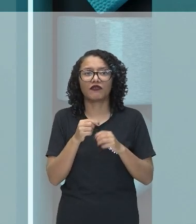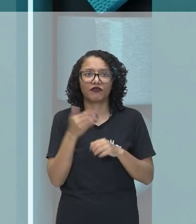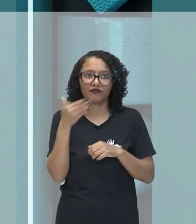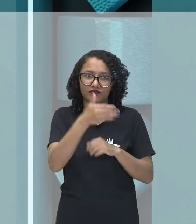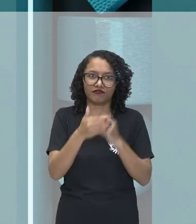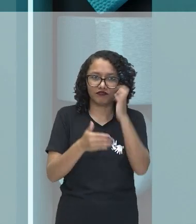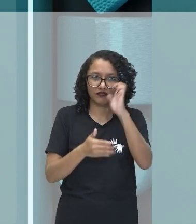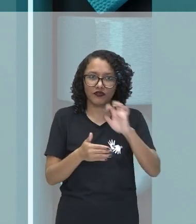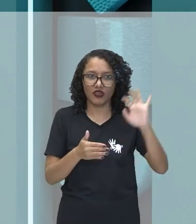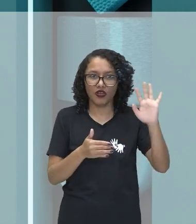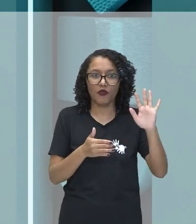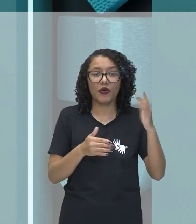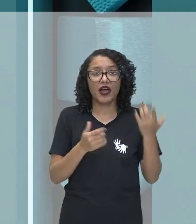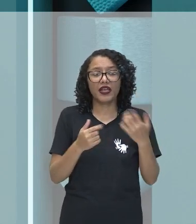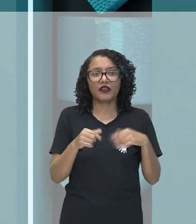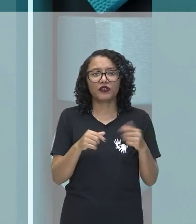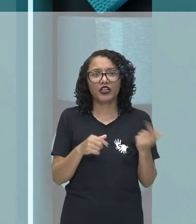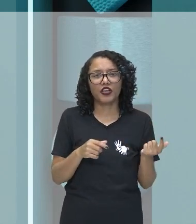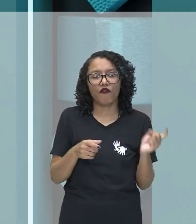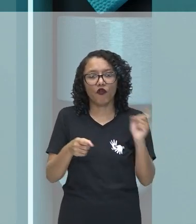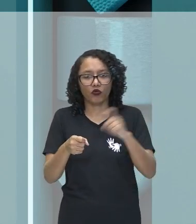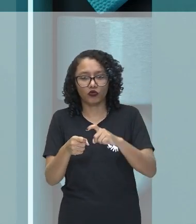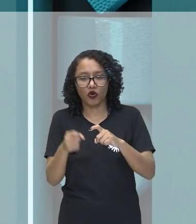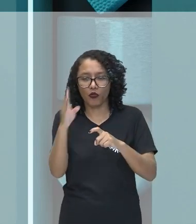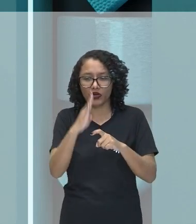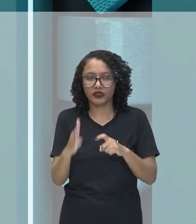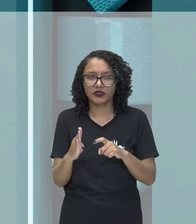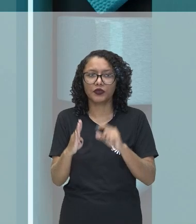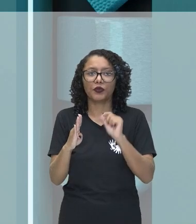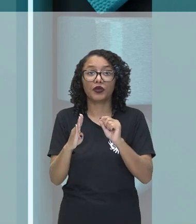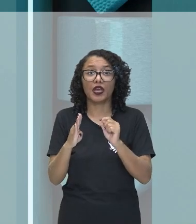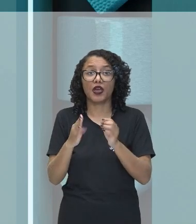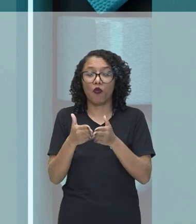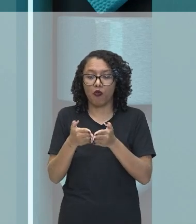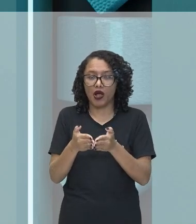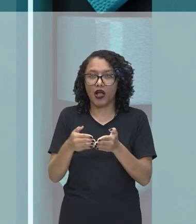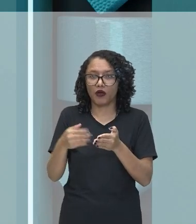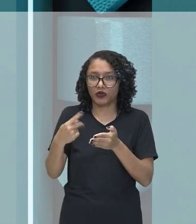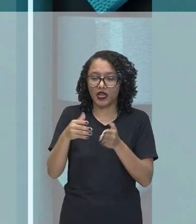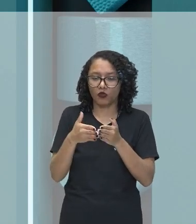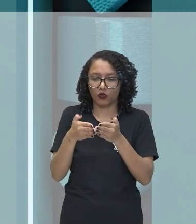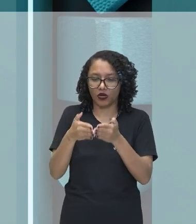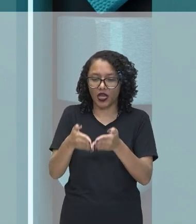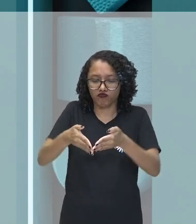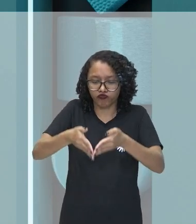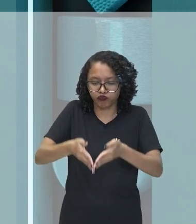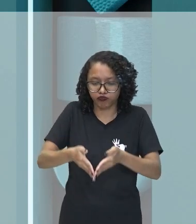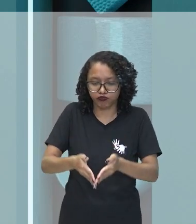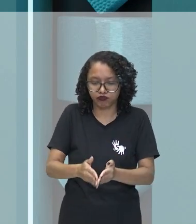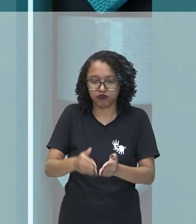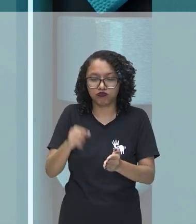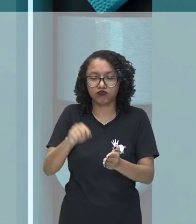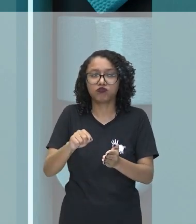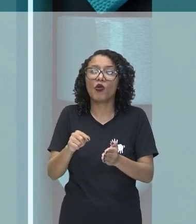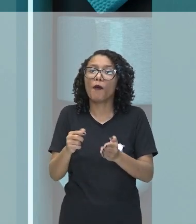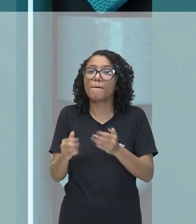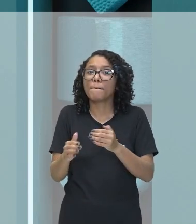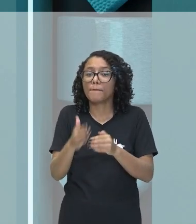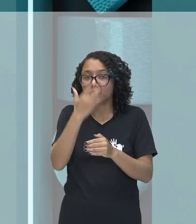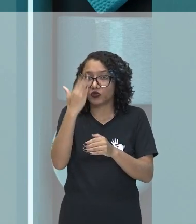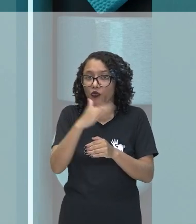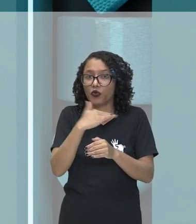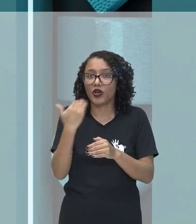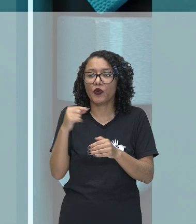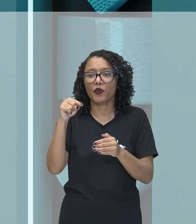para o Brasil, o navio em que ele estava afundou, e só teve uma vítima, ele próprio, porque ele estava na